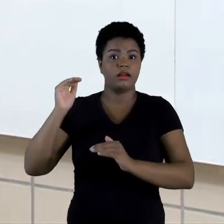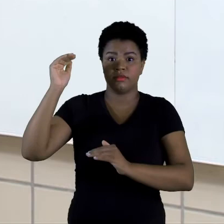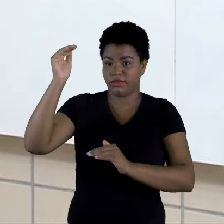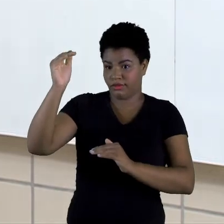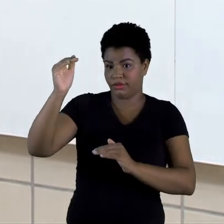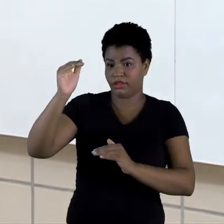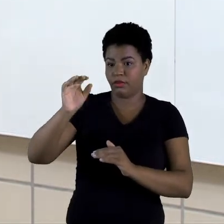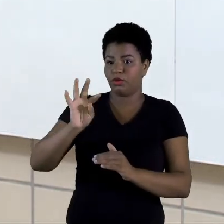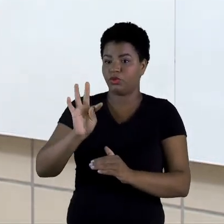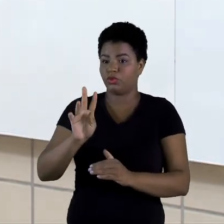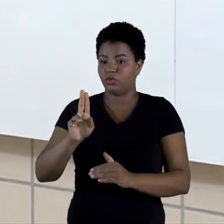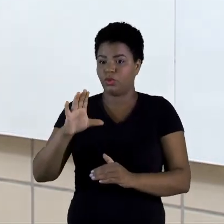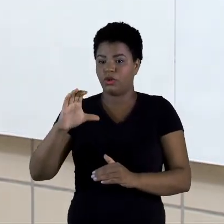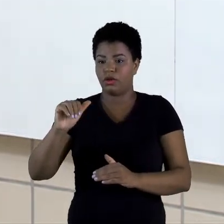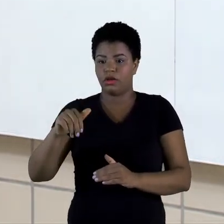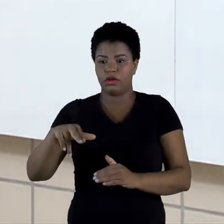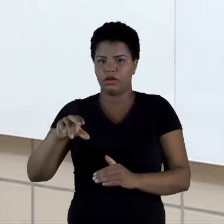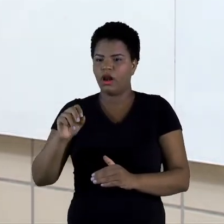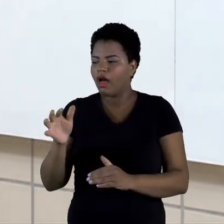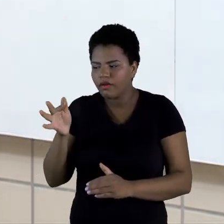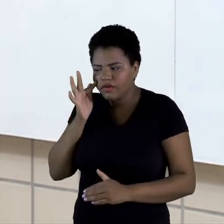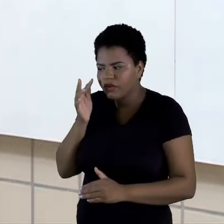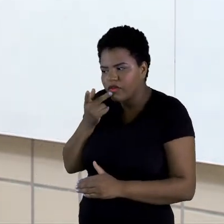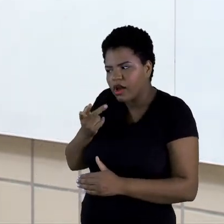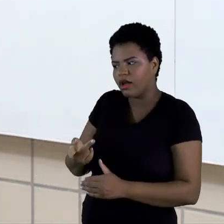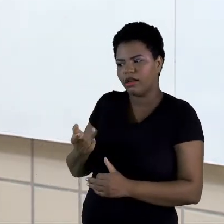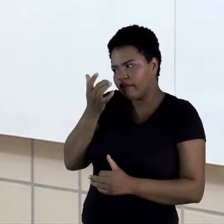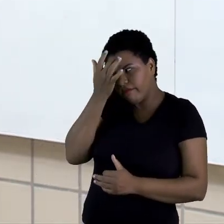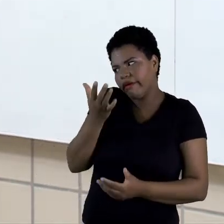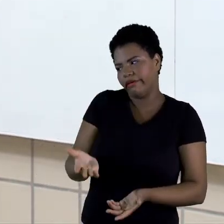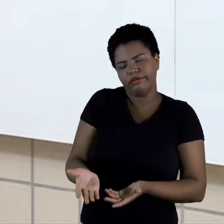tucano? É, Francisquinha, ficar falando vai ficar fácil.